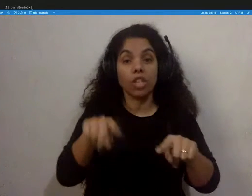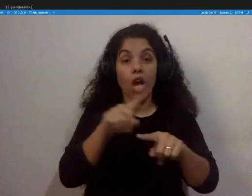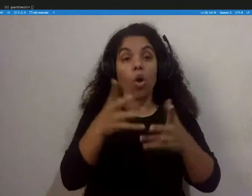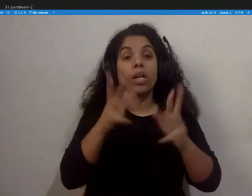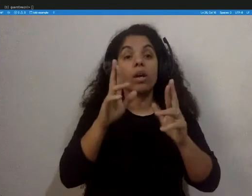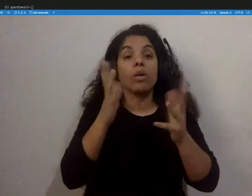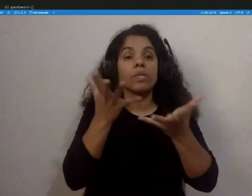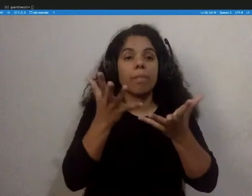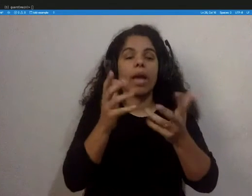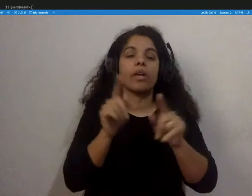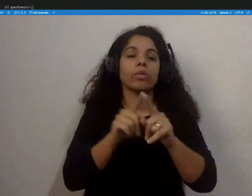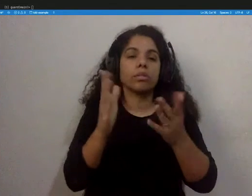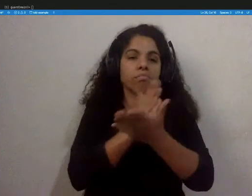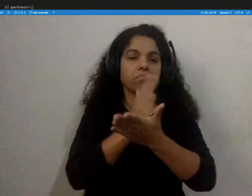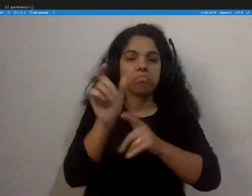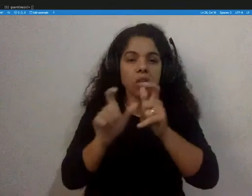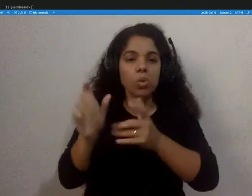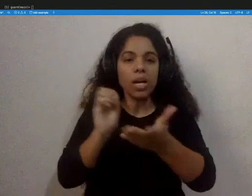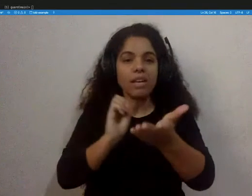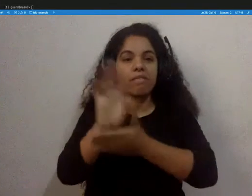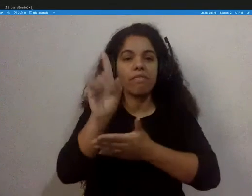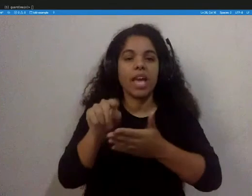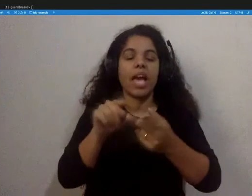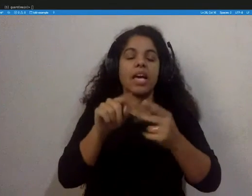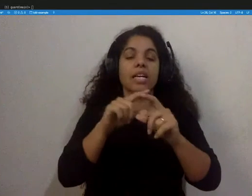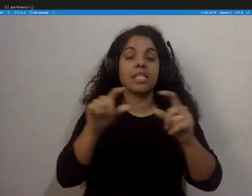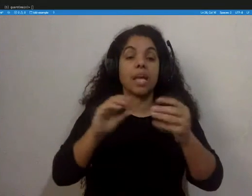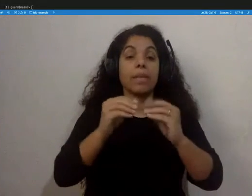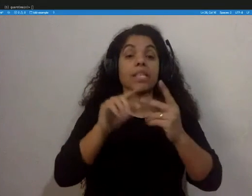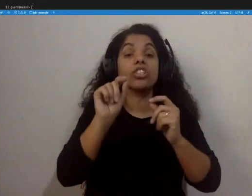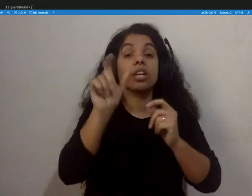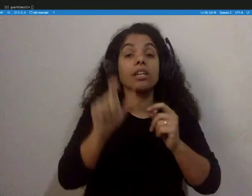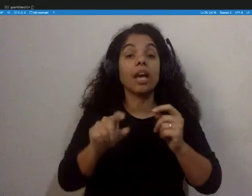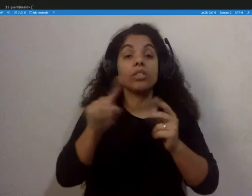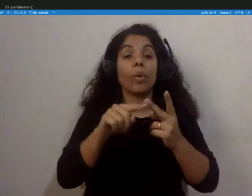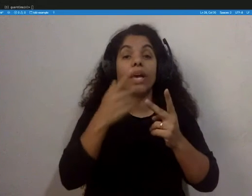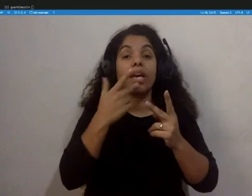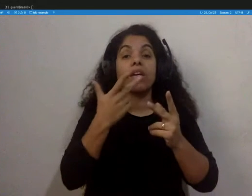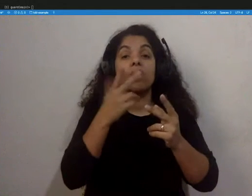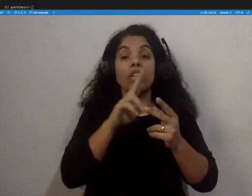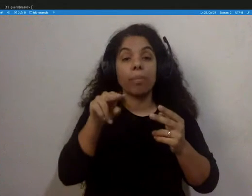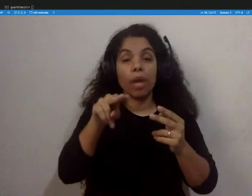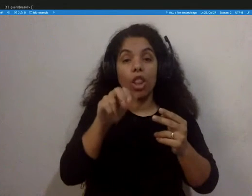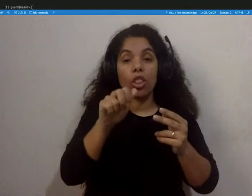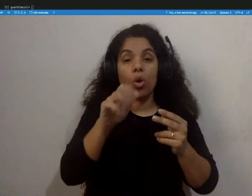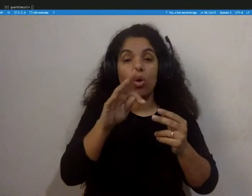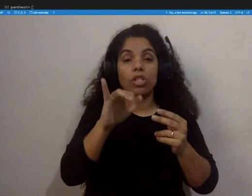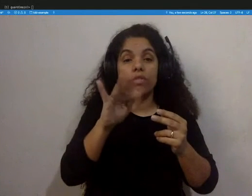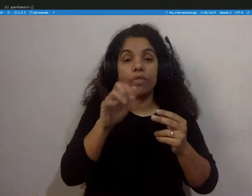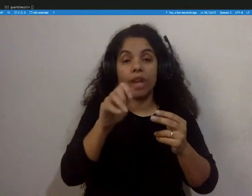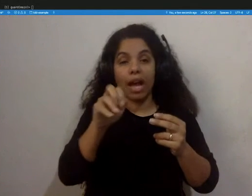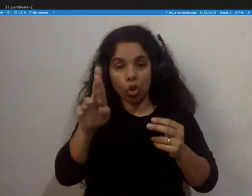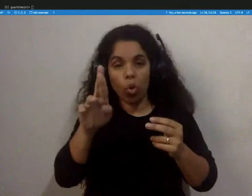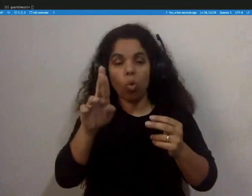espero que alguém envie essa mensagem. Quem que é esse alguém? Vamos chamar agora de notificador? Vamos falar